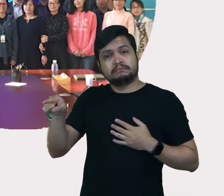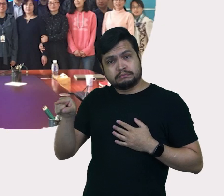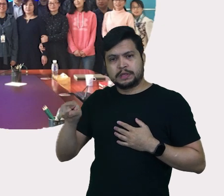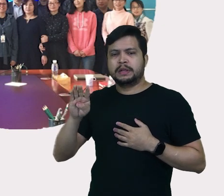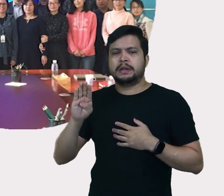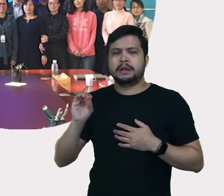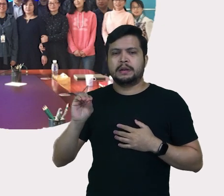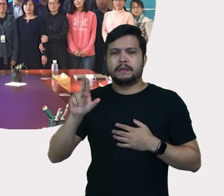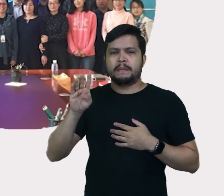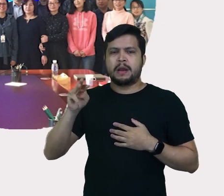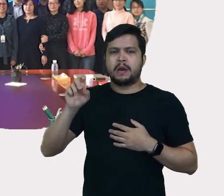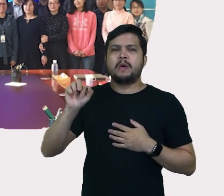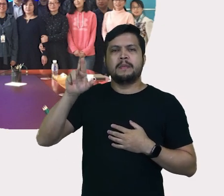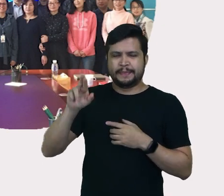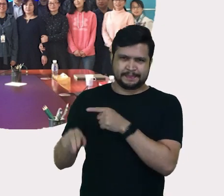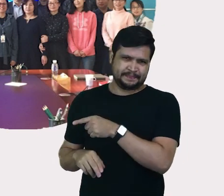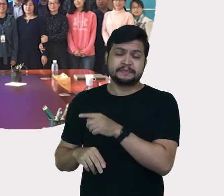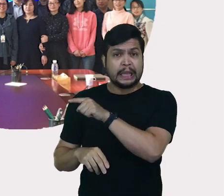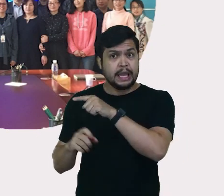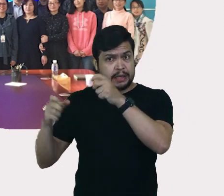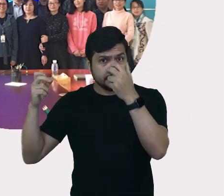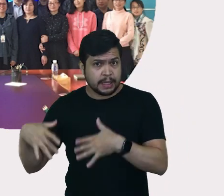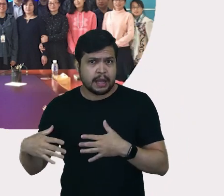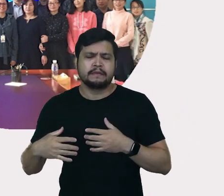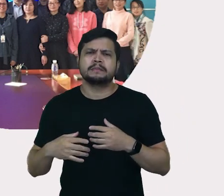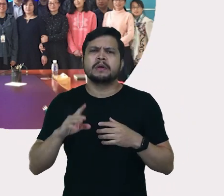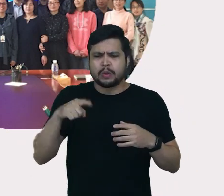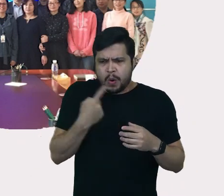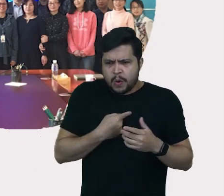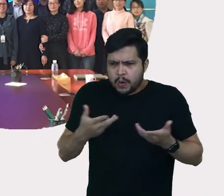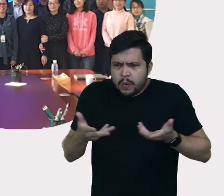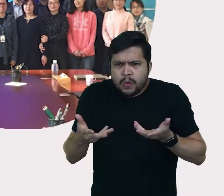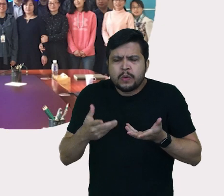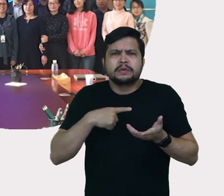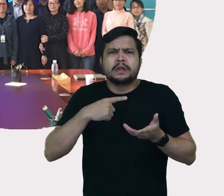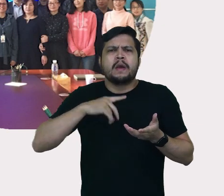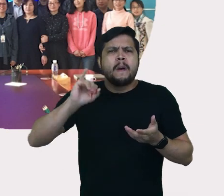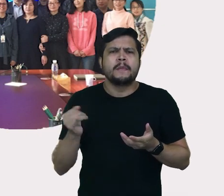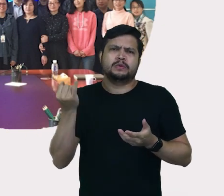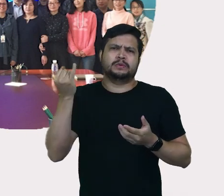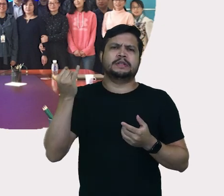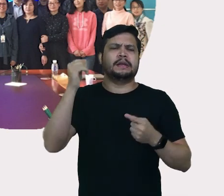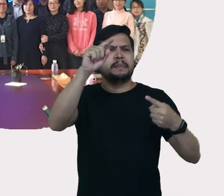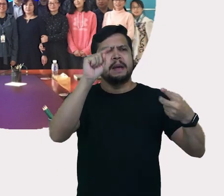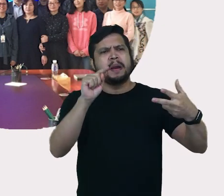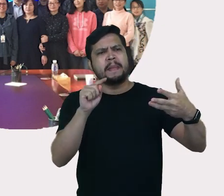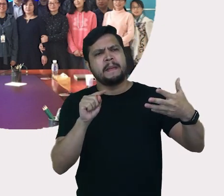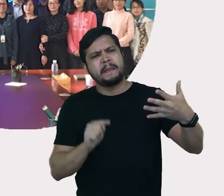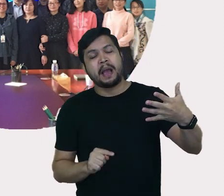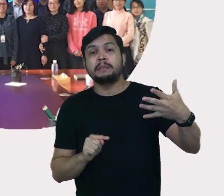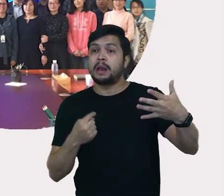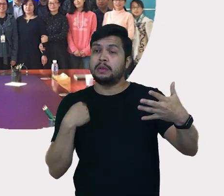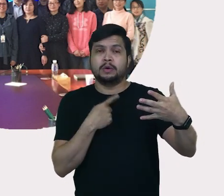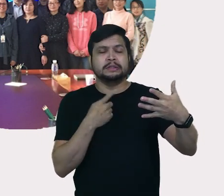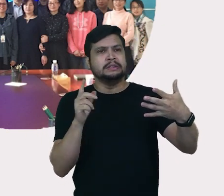recente, mas ele falava que o problema hoje nosso é que a gente tem tanta oportunidade que a gente não sabe o que escolher. Naquele tempo que só abriu